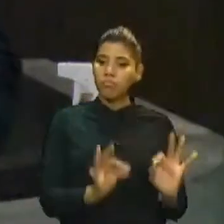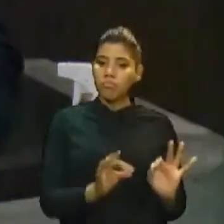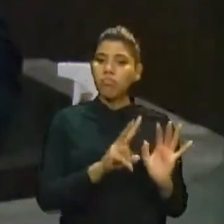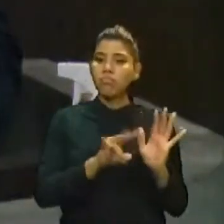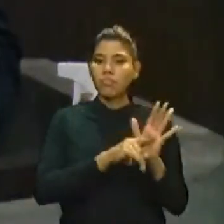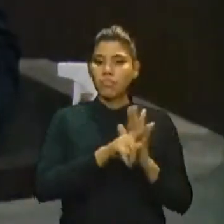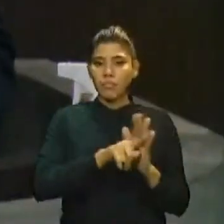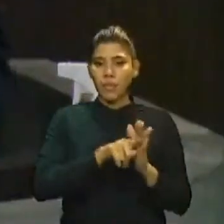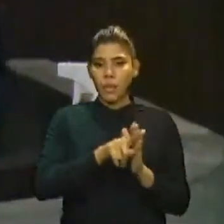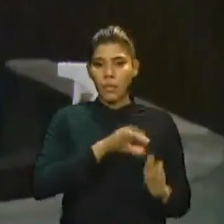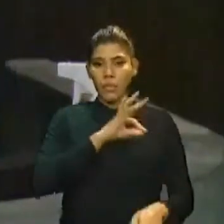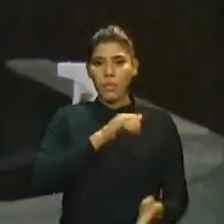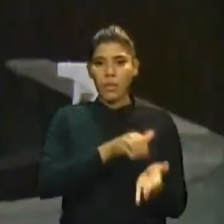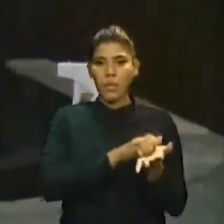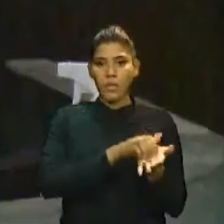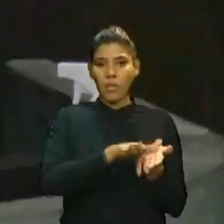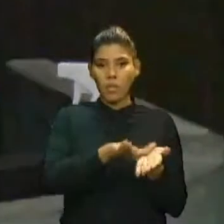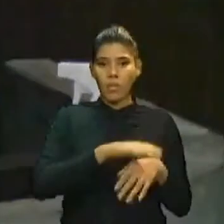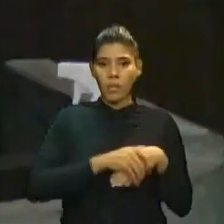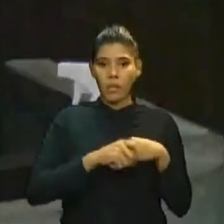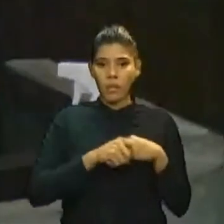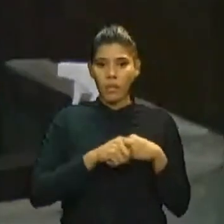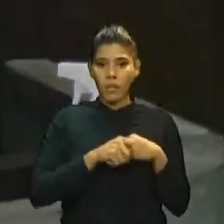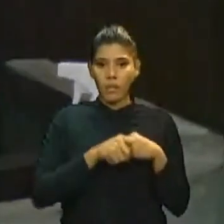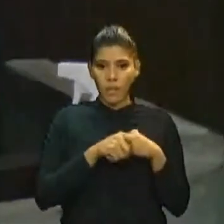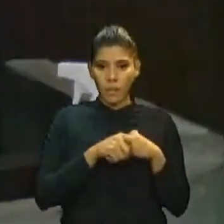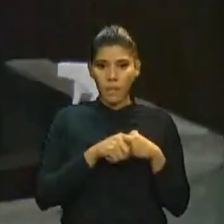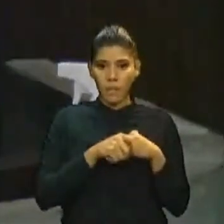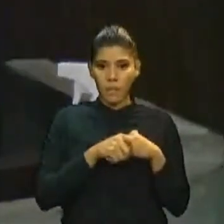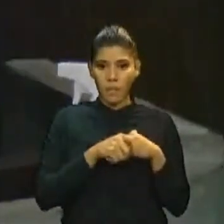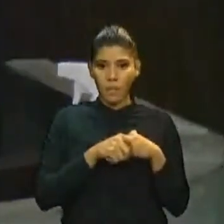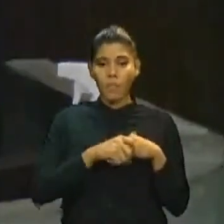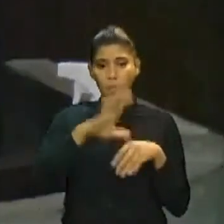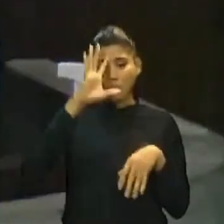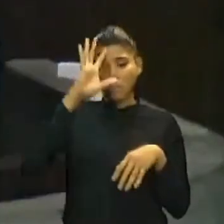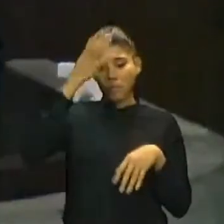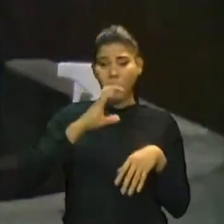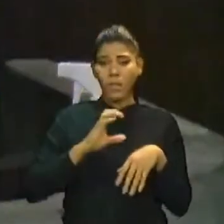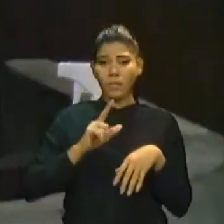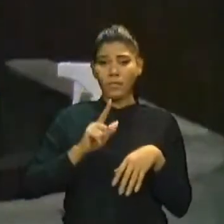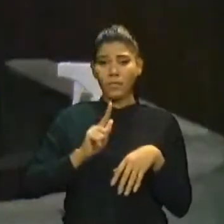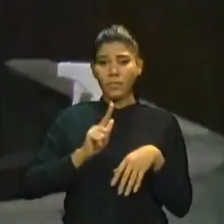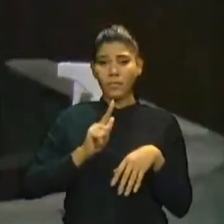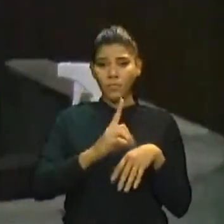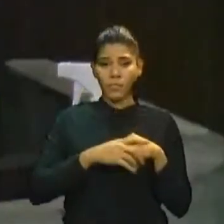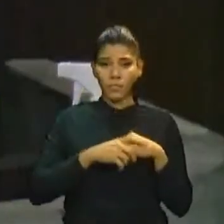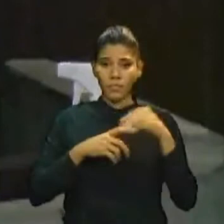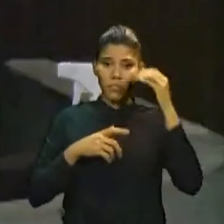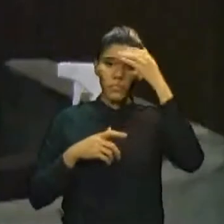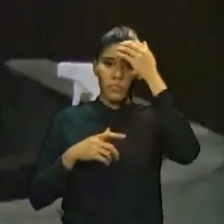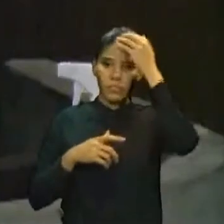apurada, policial demitido, punido, expulso, a decisão que seja tomada pela CGD com garantia da ampla